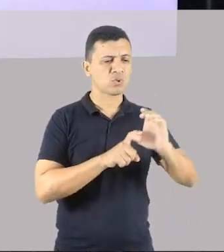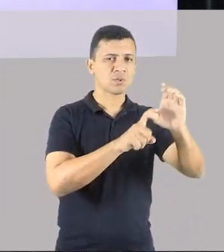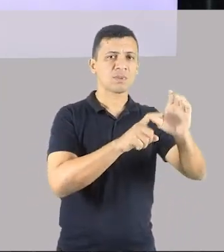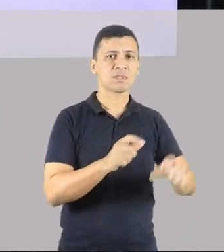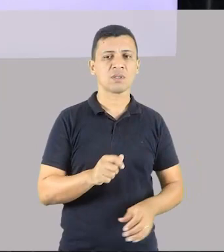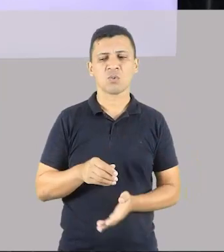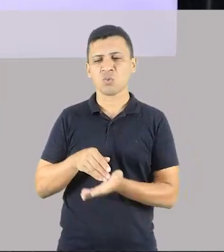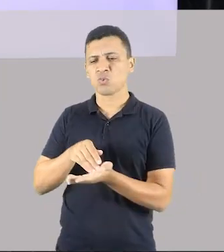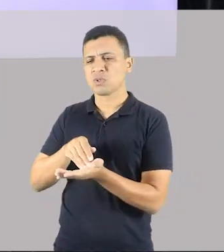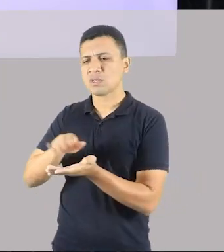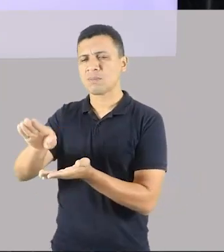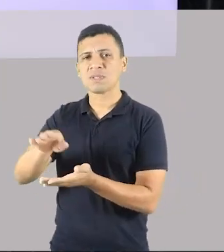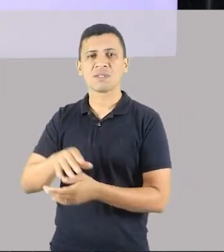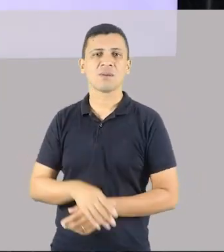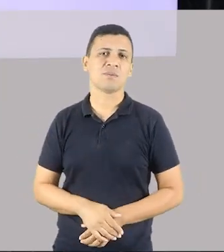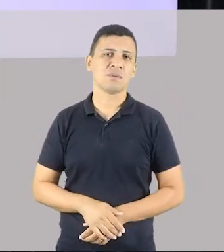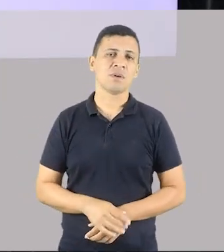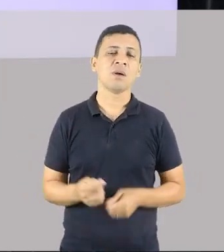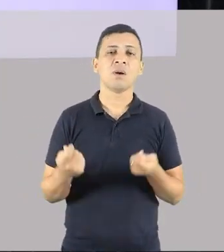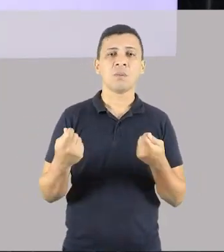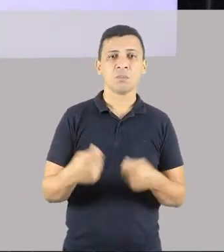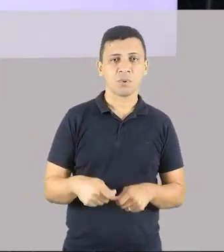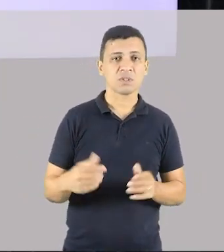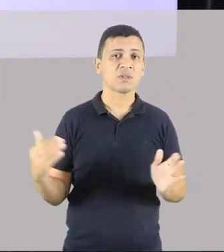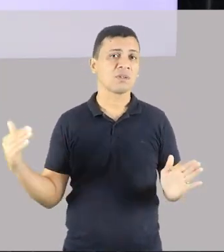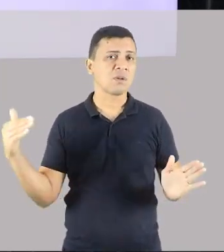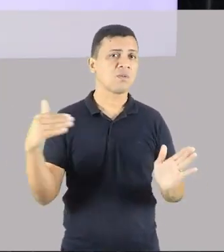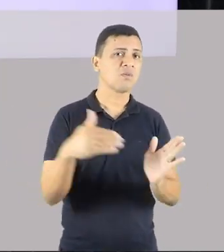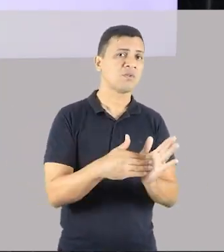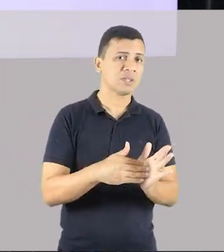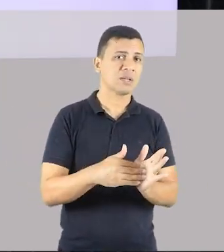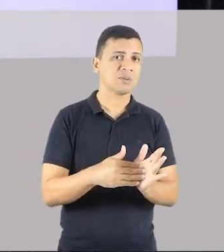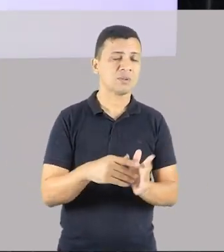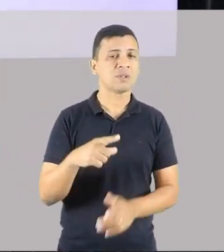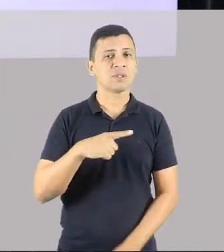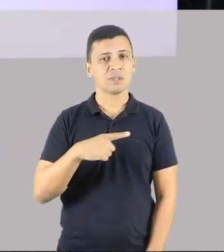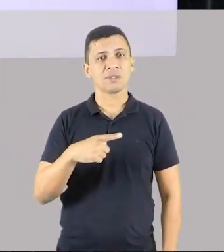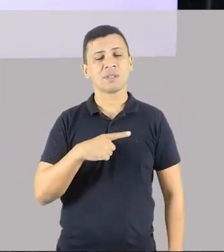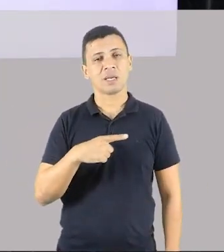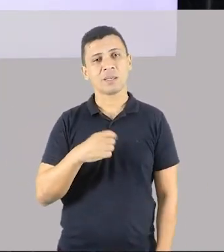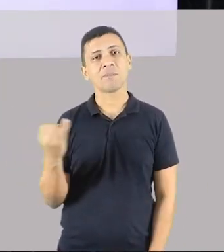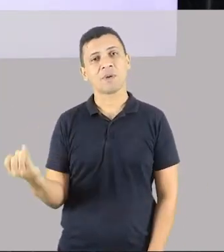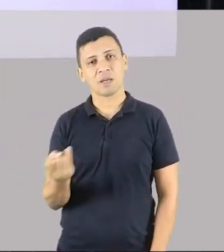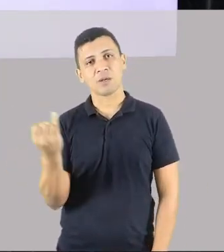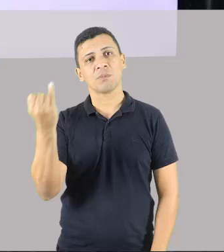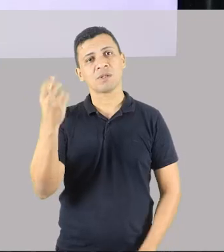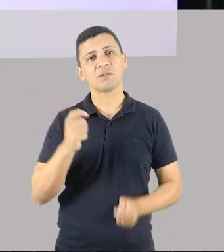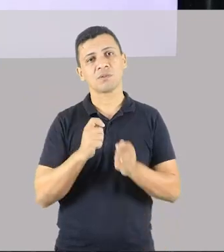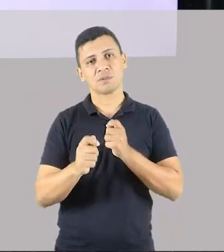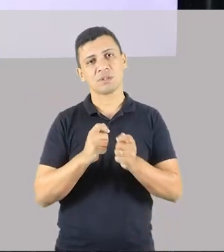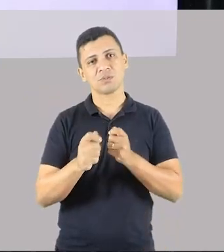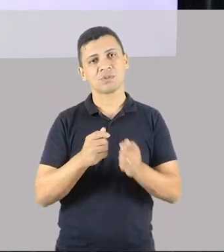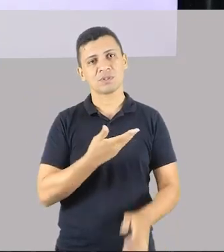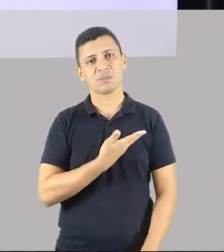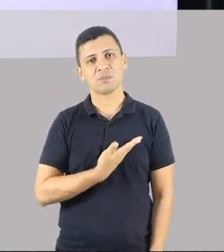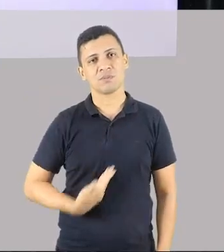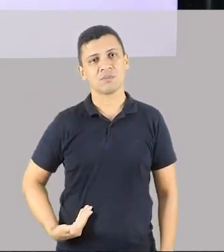de demissão, ele vai possibilitar um ato final significativo para a administração